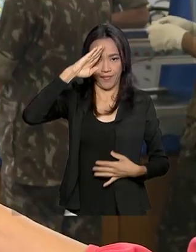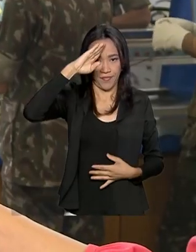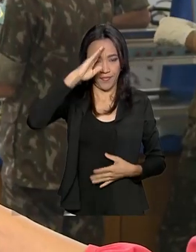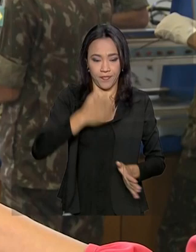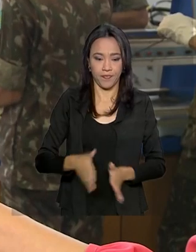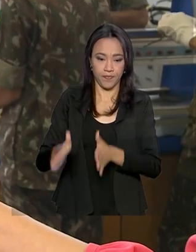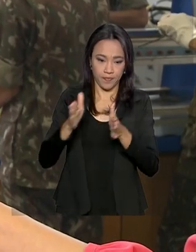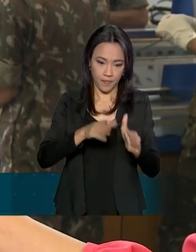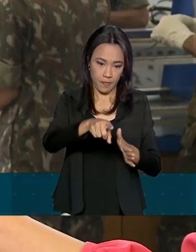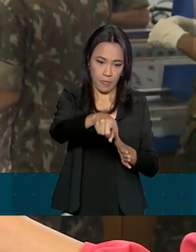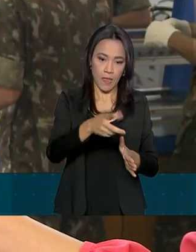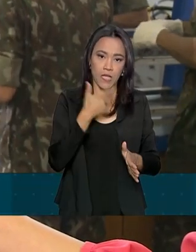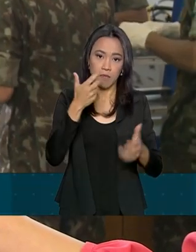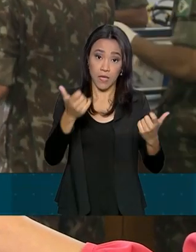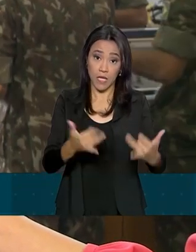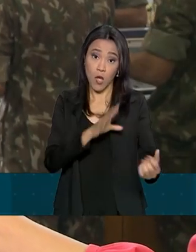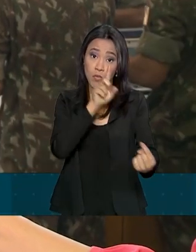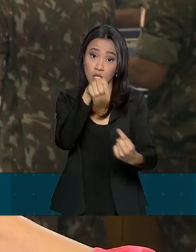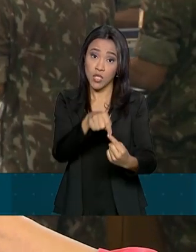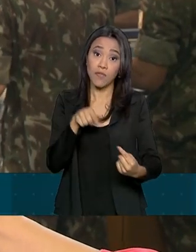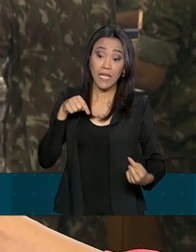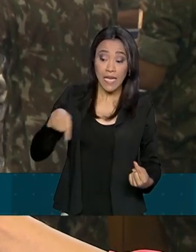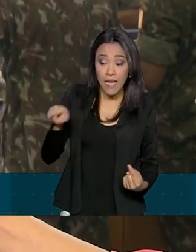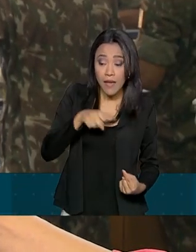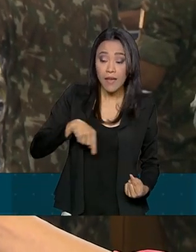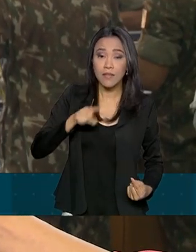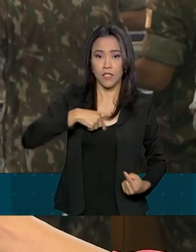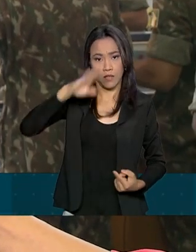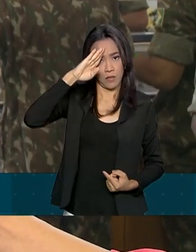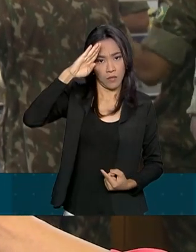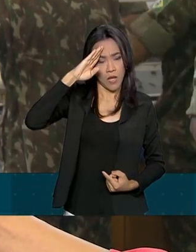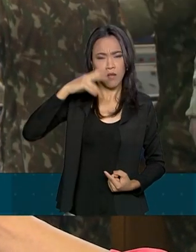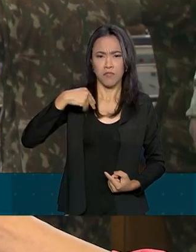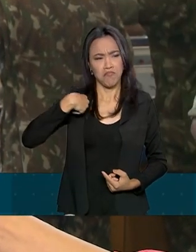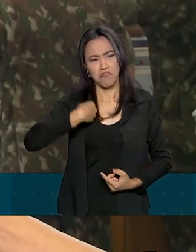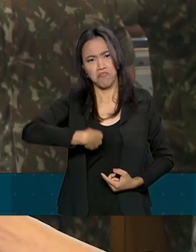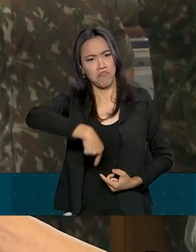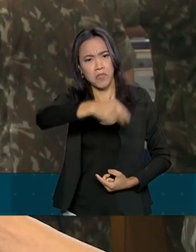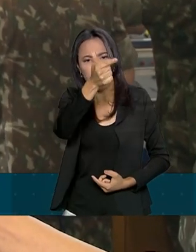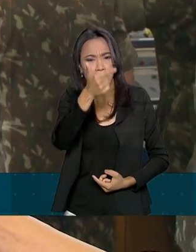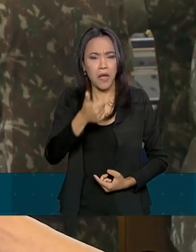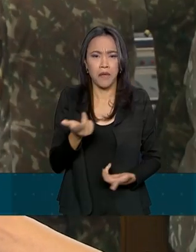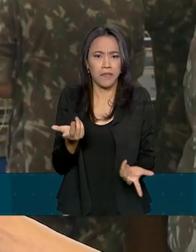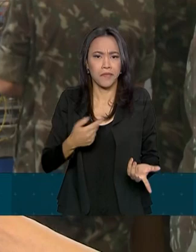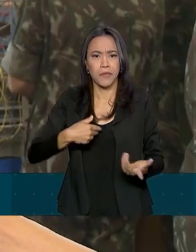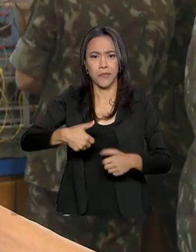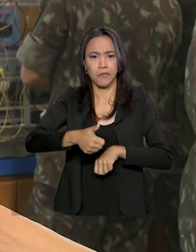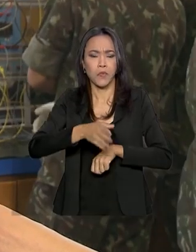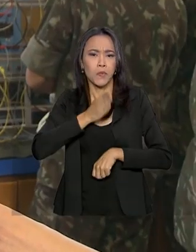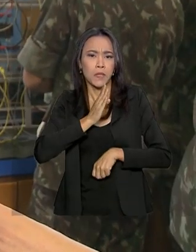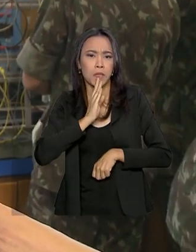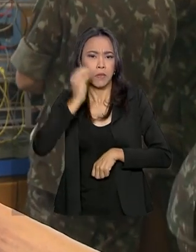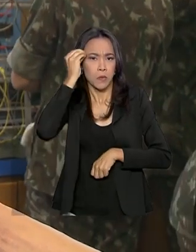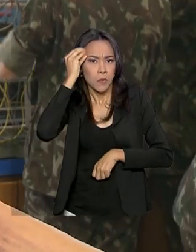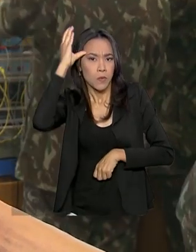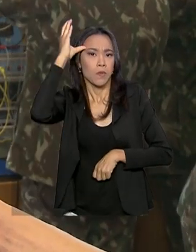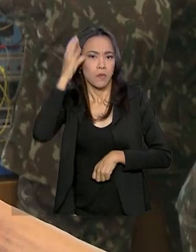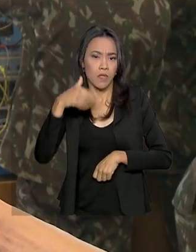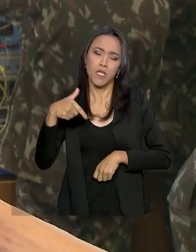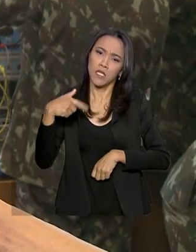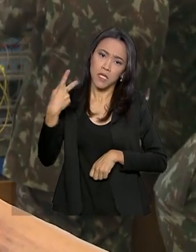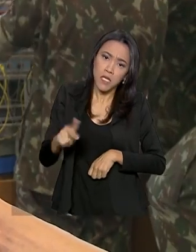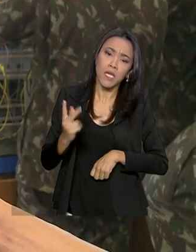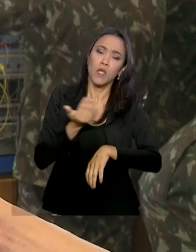intenção é que esses militares saiam com alguma qualificação e possam já começar alguma coisa tão logo